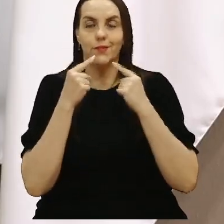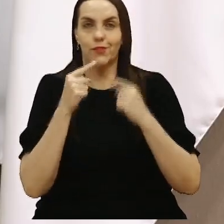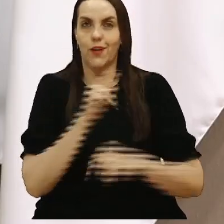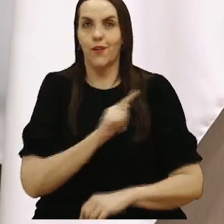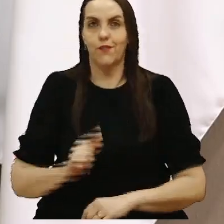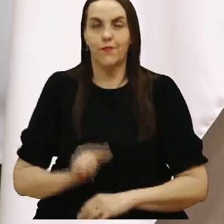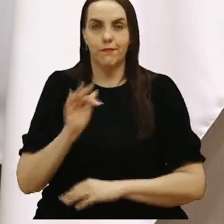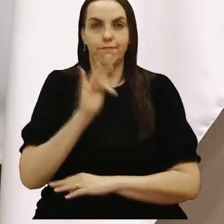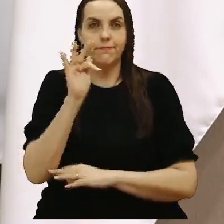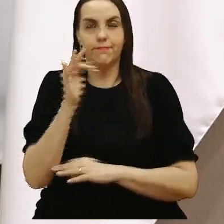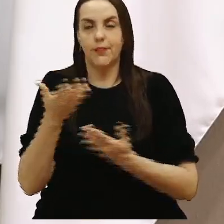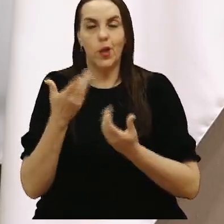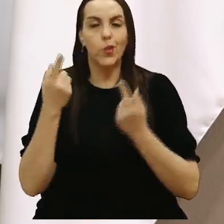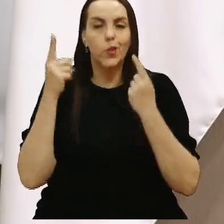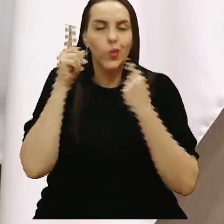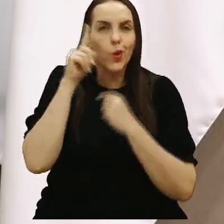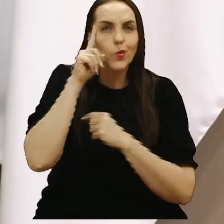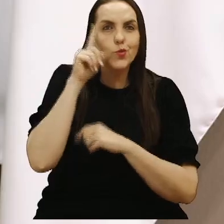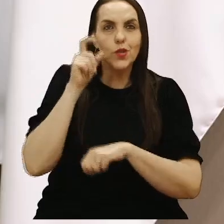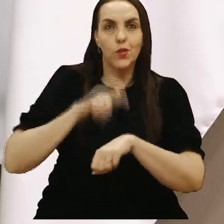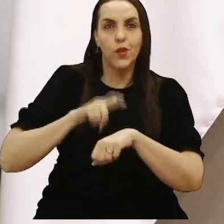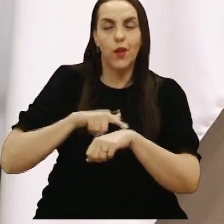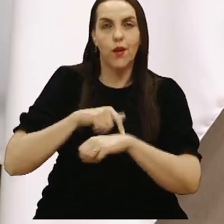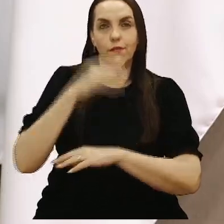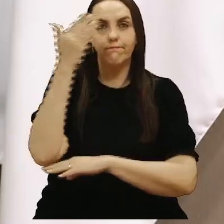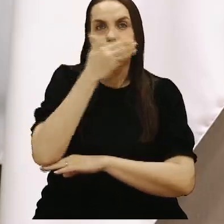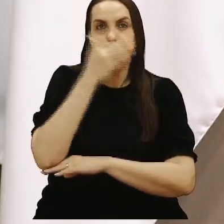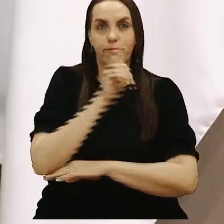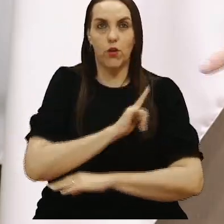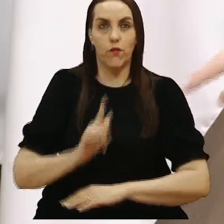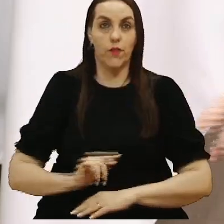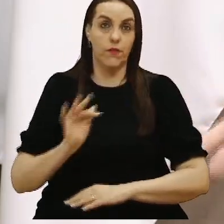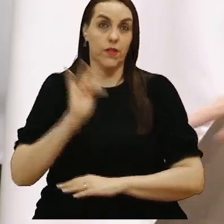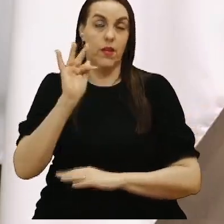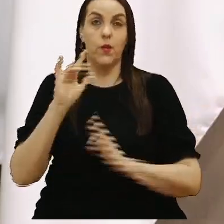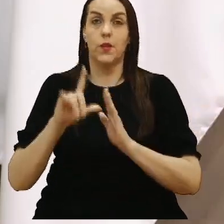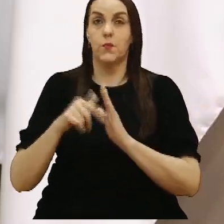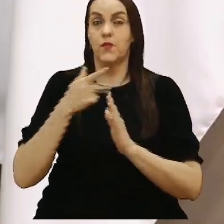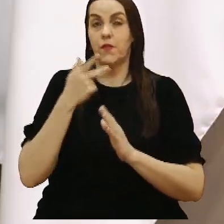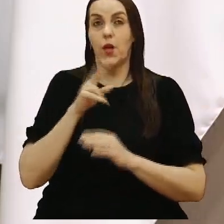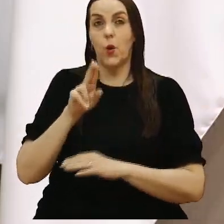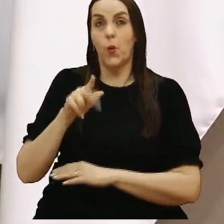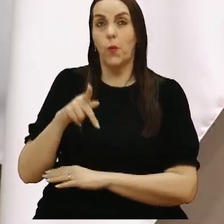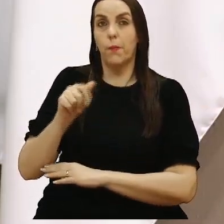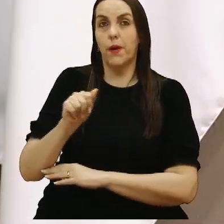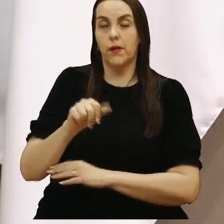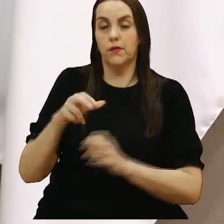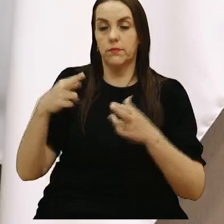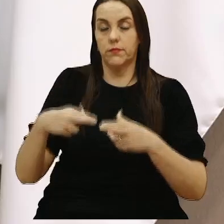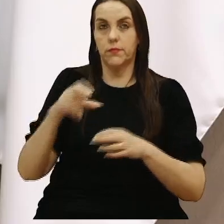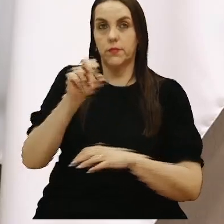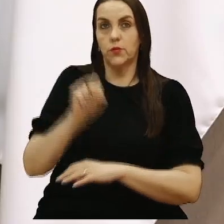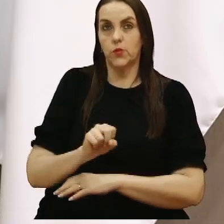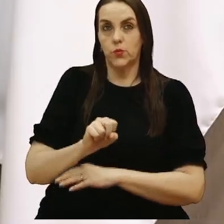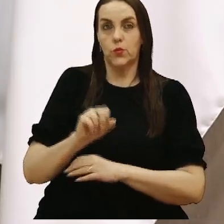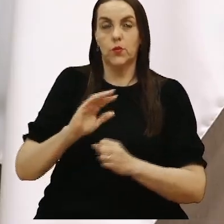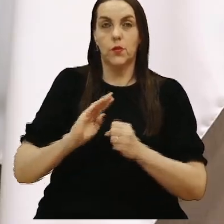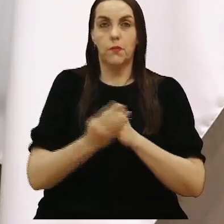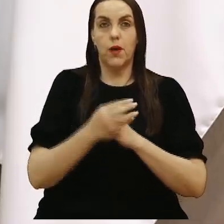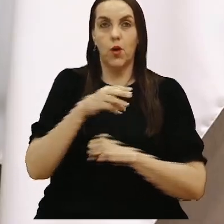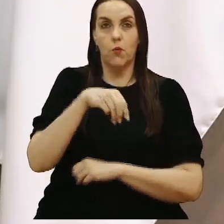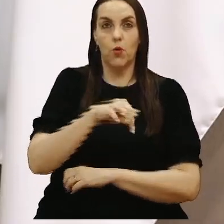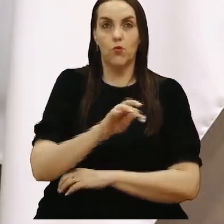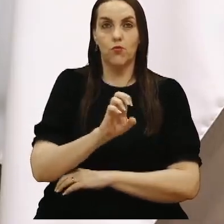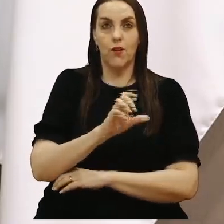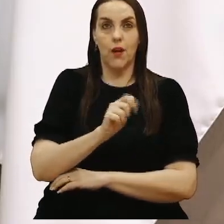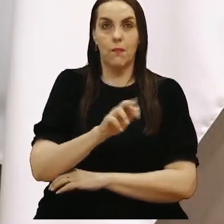lado, todo dia e toda hora, ou invisibilizar o governo federal e depois dizer que vai fazer UPA da Zona Sul e o BS Monte Carmelo com dinheiro do governo federal. Então,